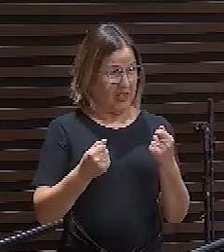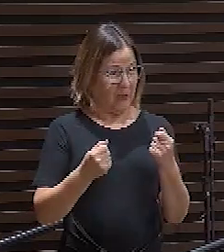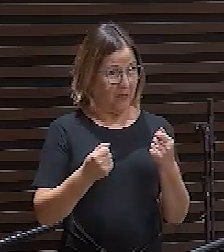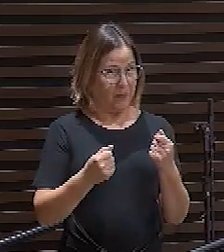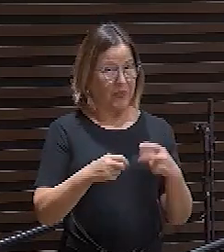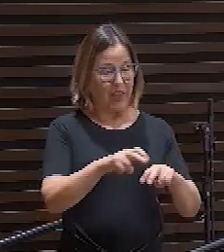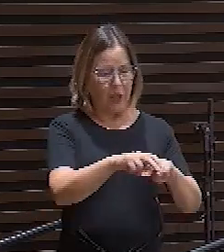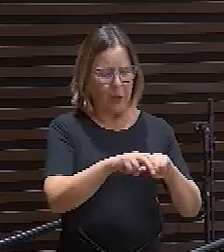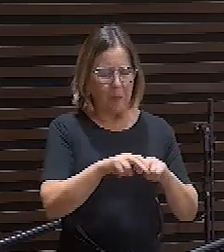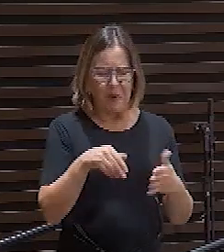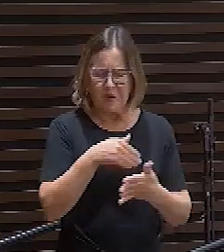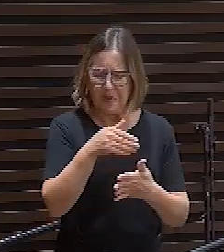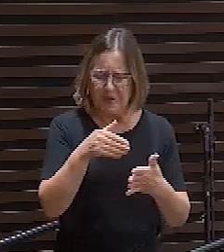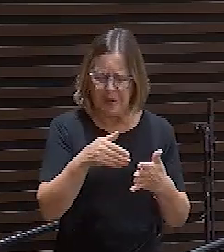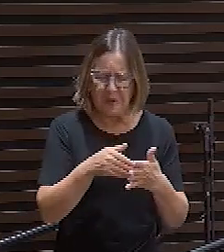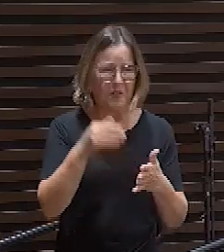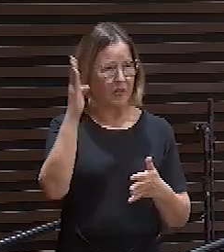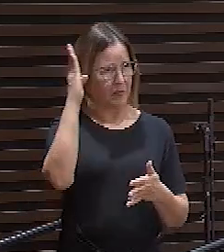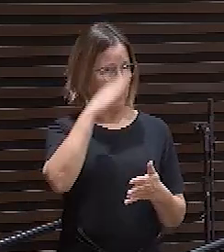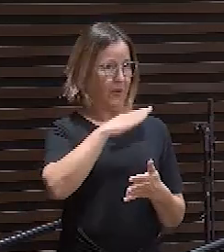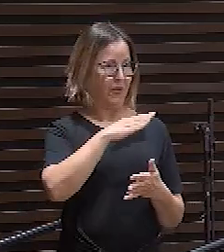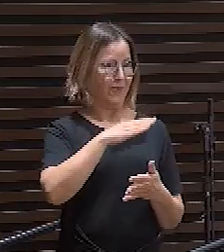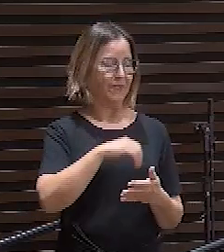males. Então, o que